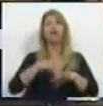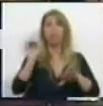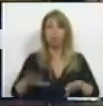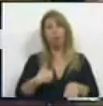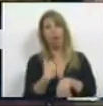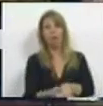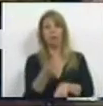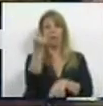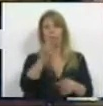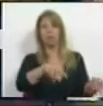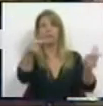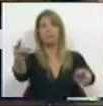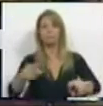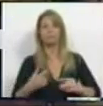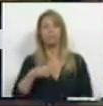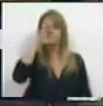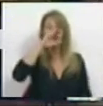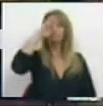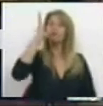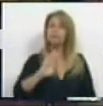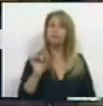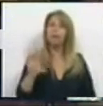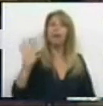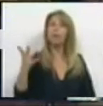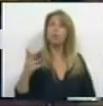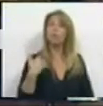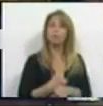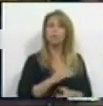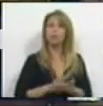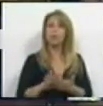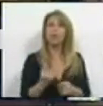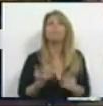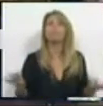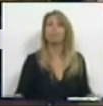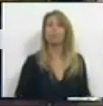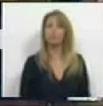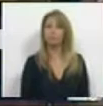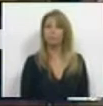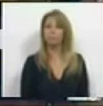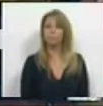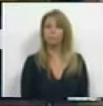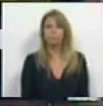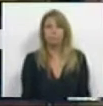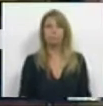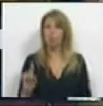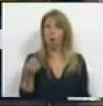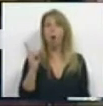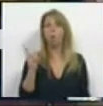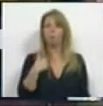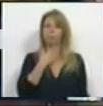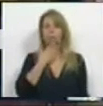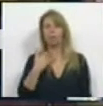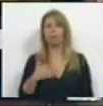nas transferências. O Governo sabe que isto acontece e não faz nada. Porquê? Será que é porque dá